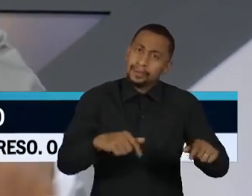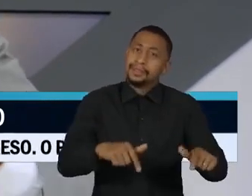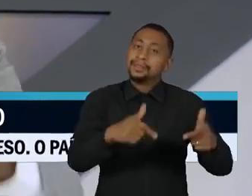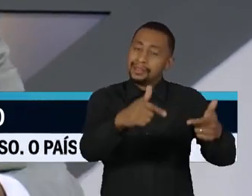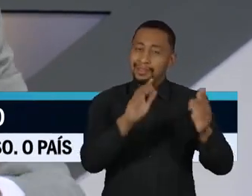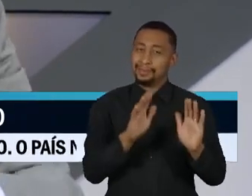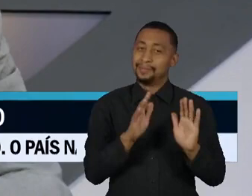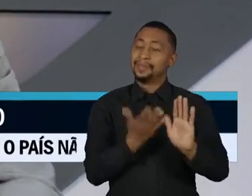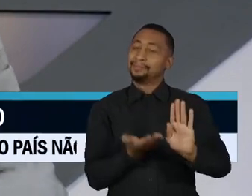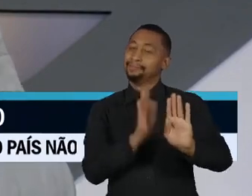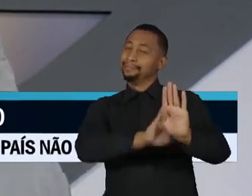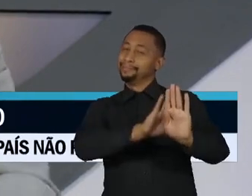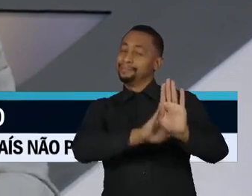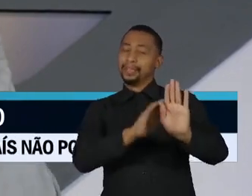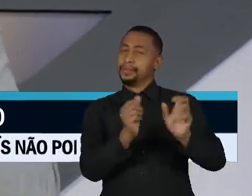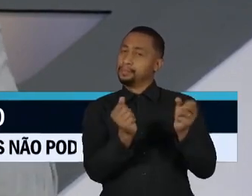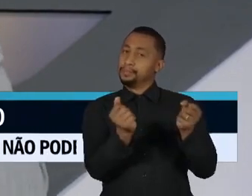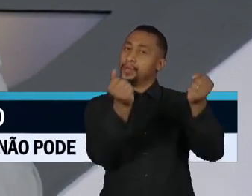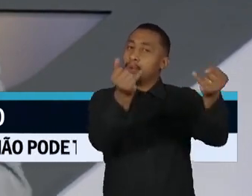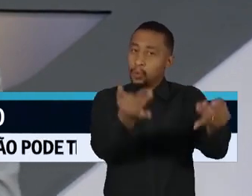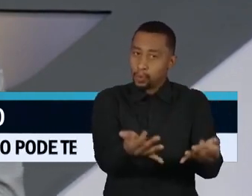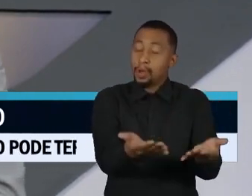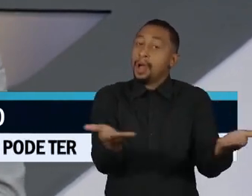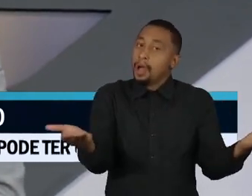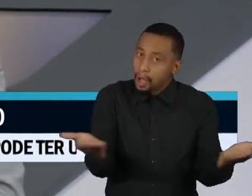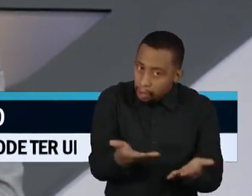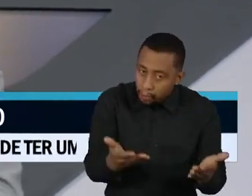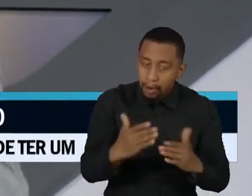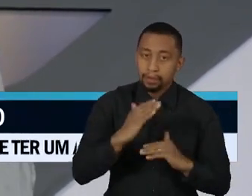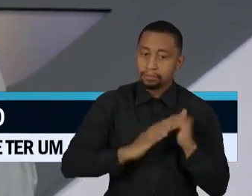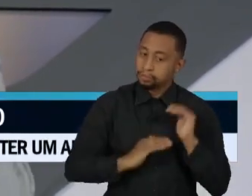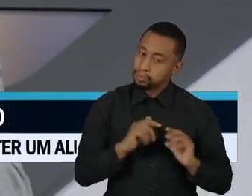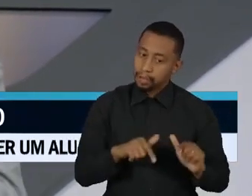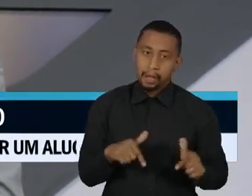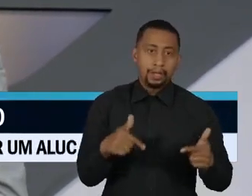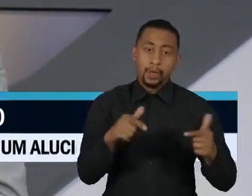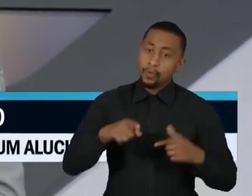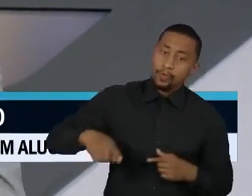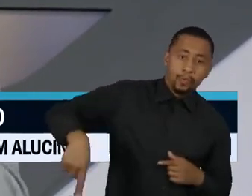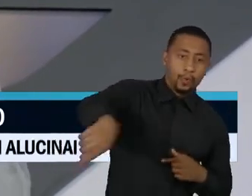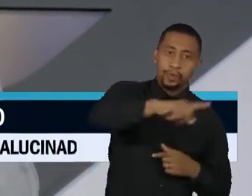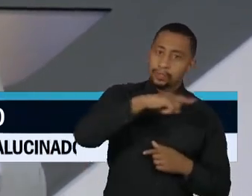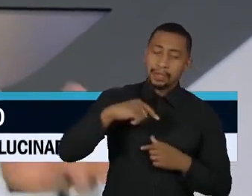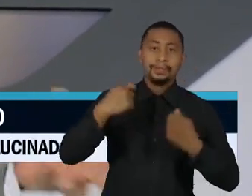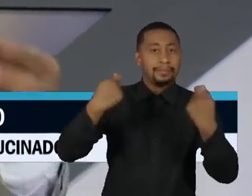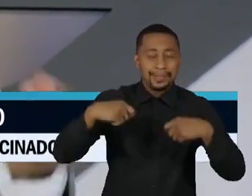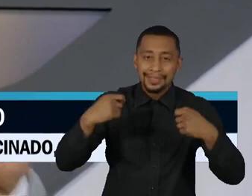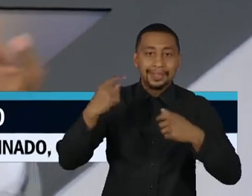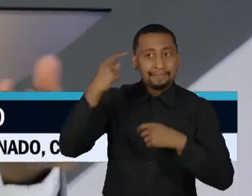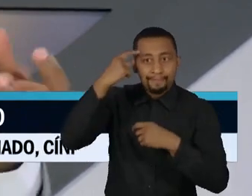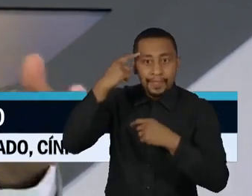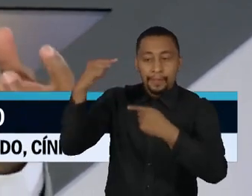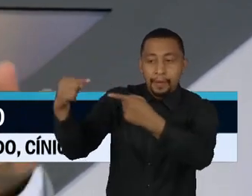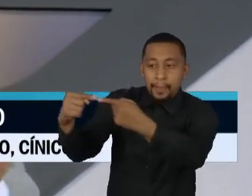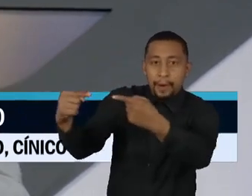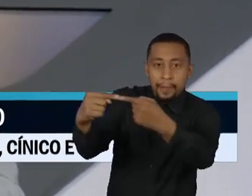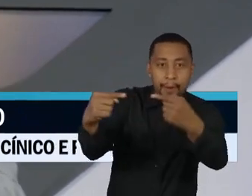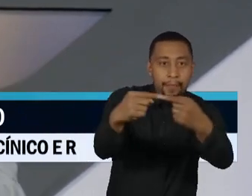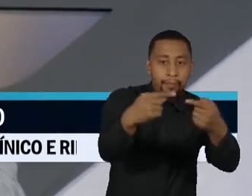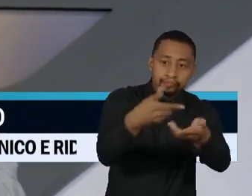dito, mas o que está sobredito é isso. Agora, nós precisamos de discurso único, todos na mesma direção, todos em cima daquilo que